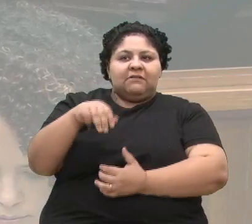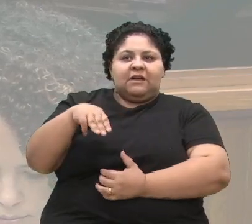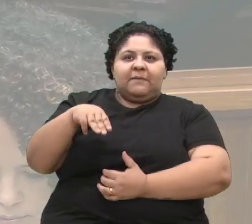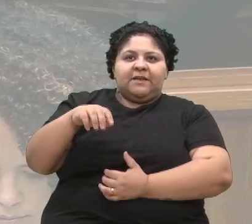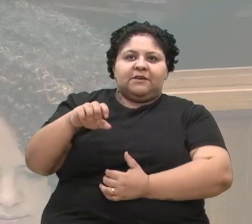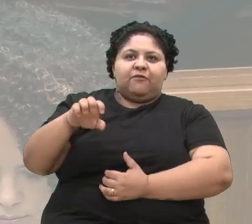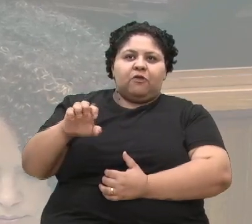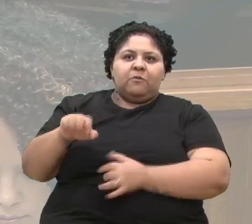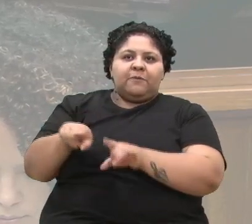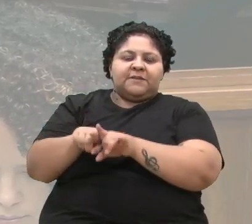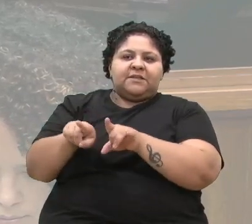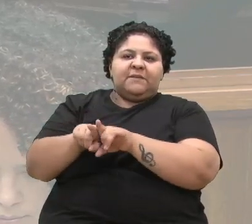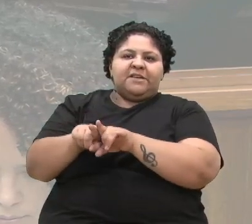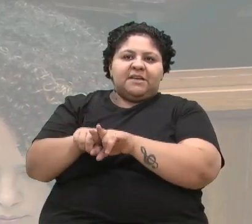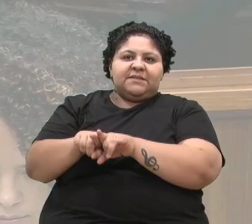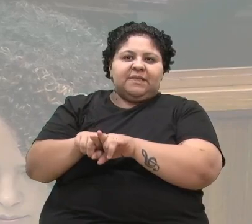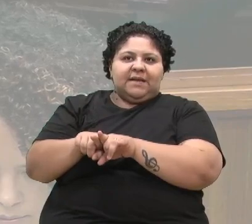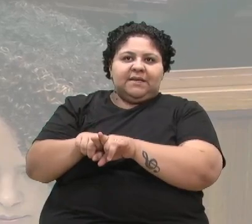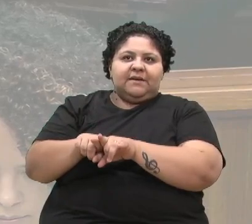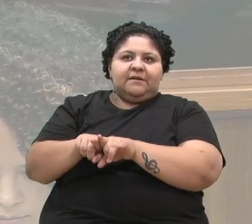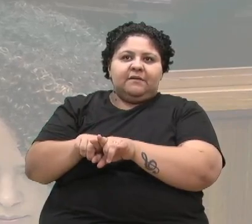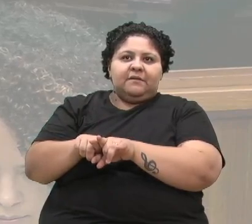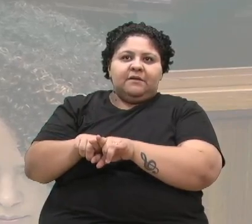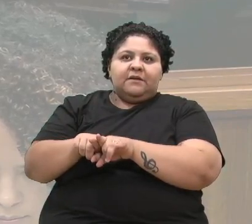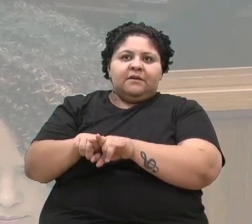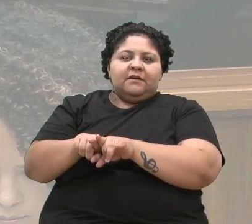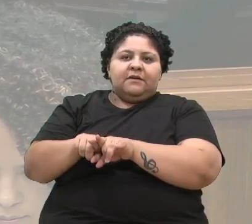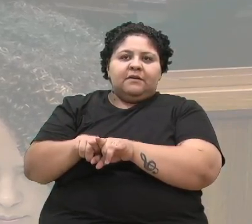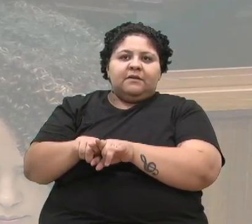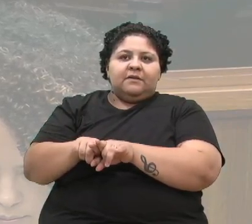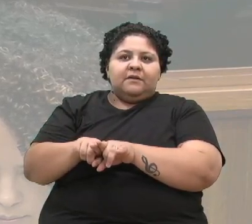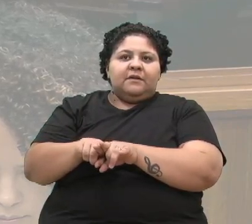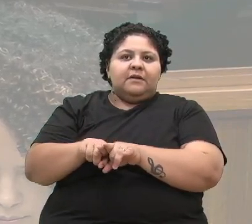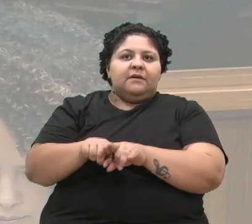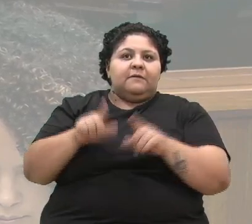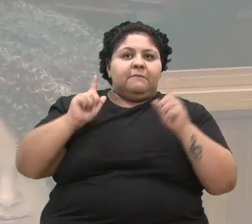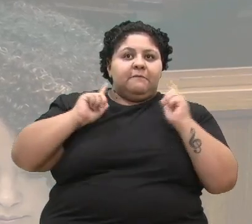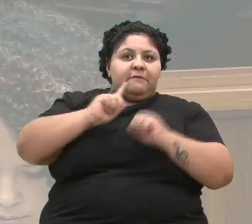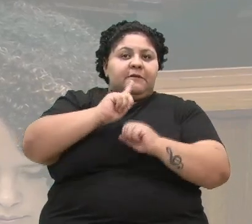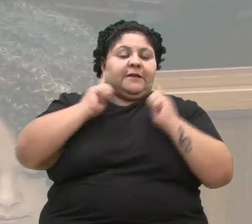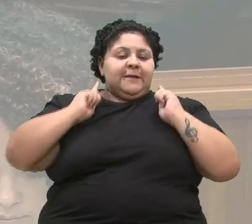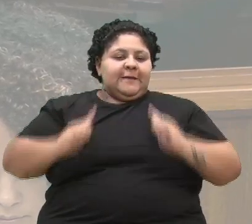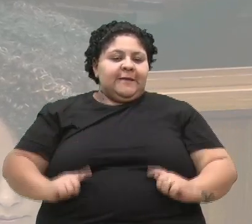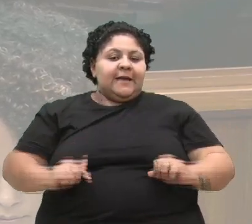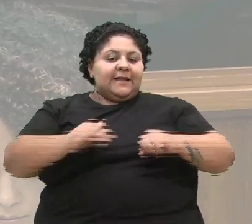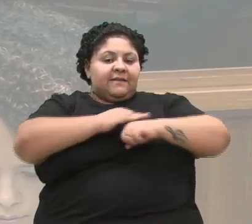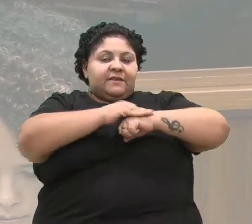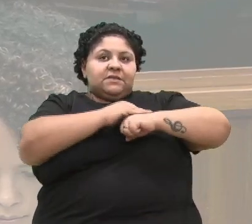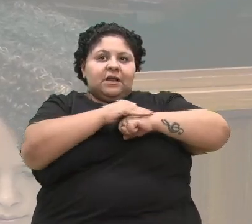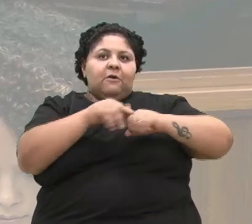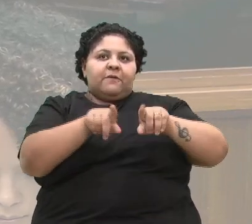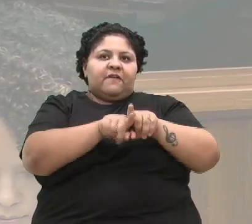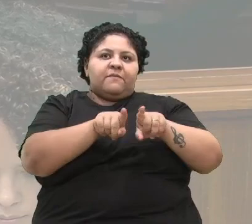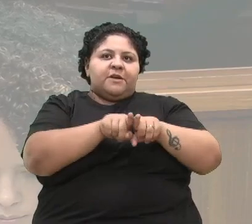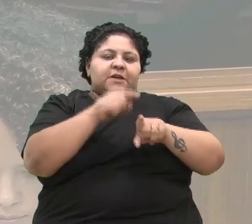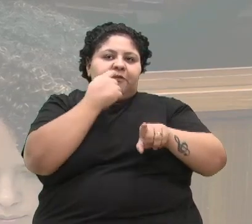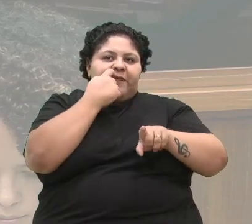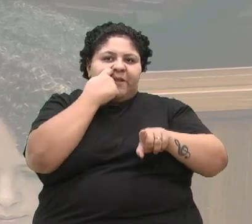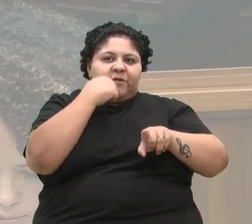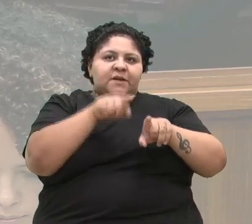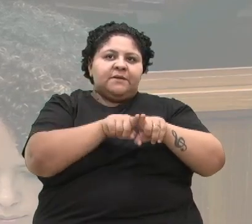foi diretor-presidente da Codeca também. Uma capacidade de gestão, de diálogo, né, muito